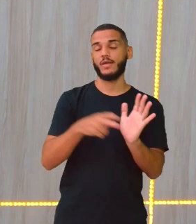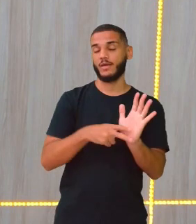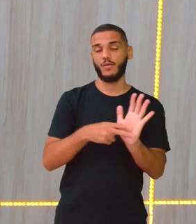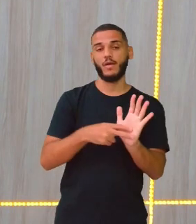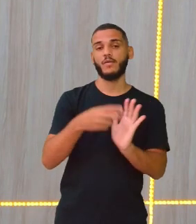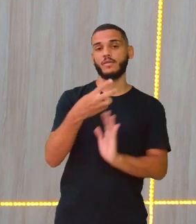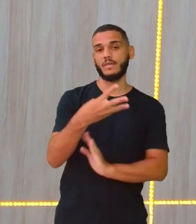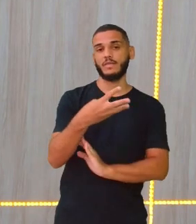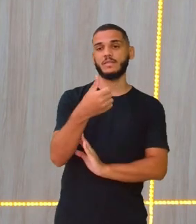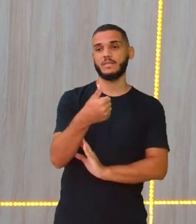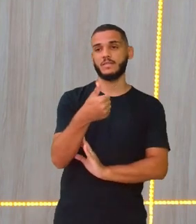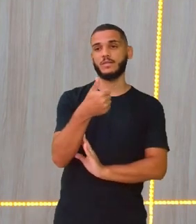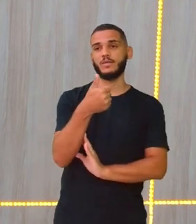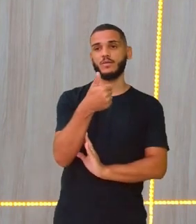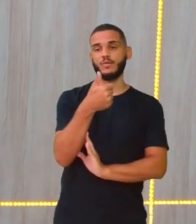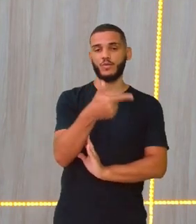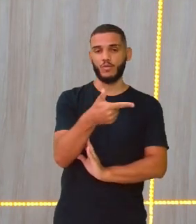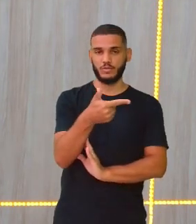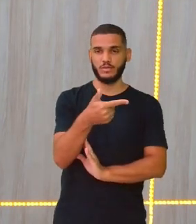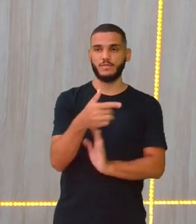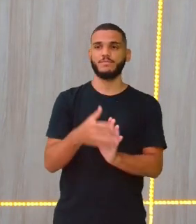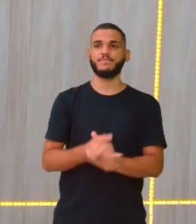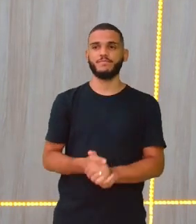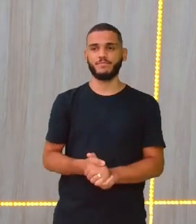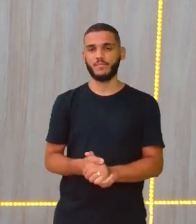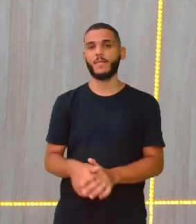312 mais 2022,